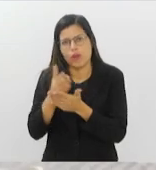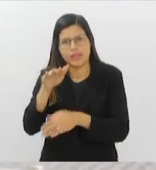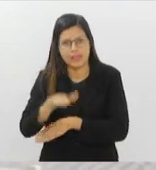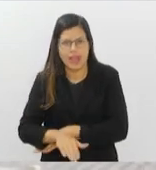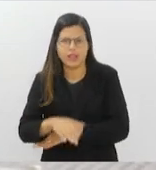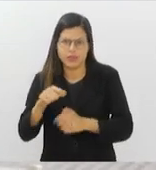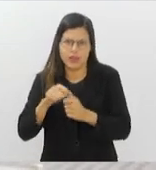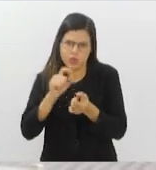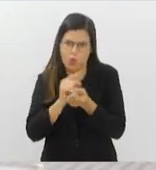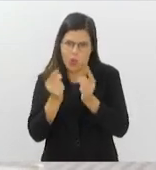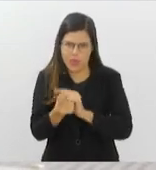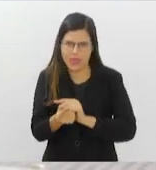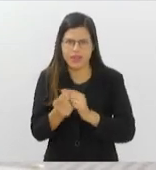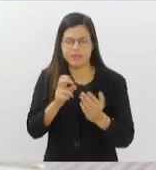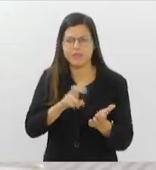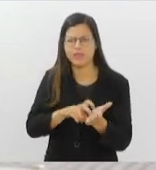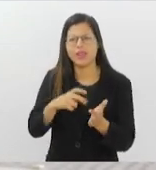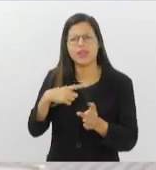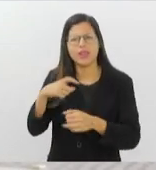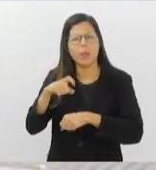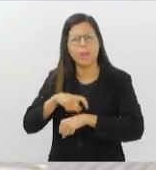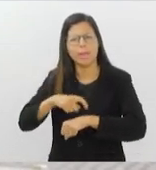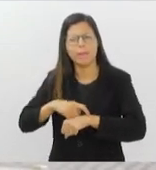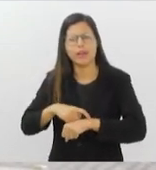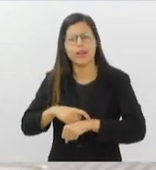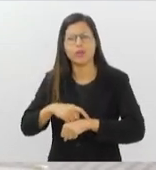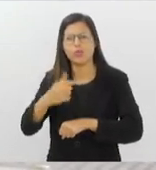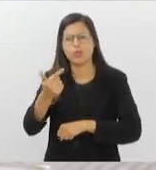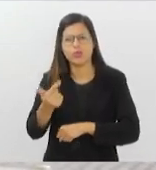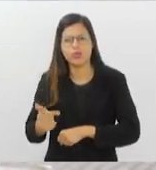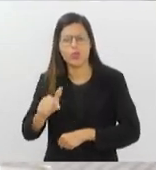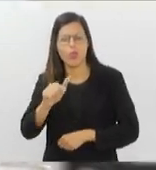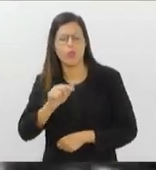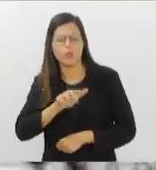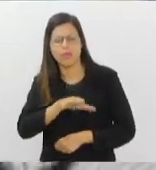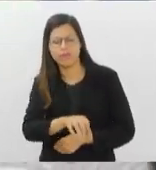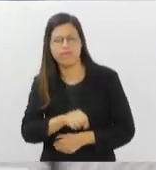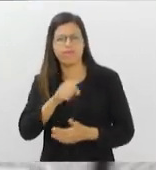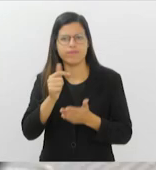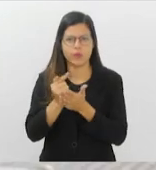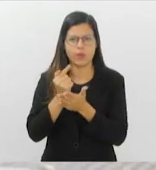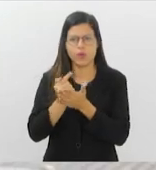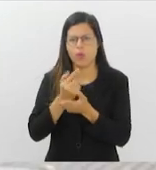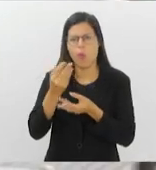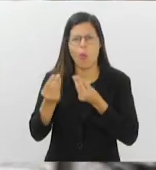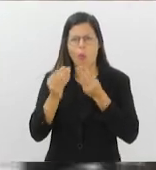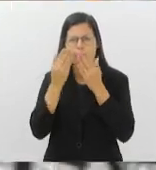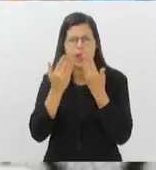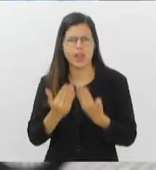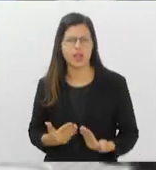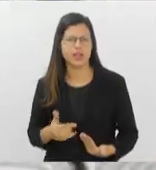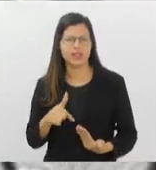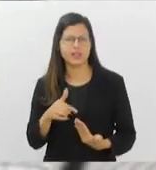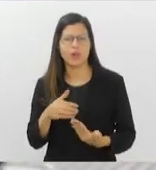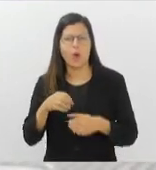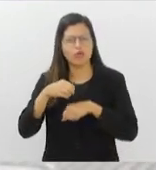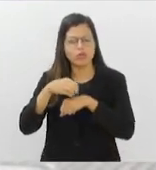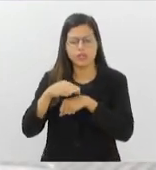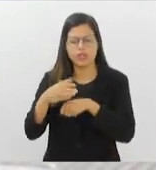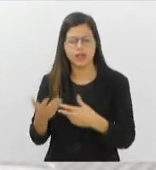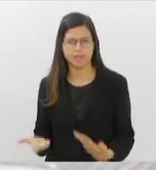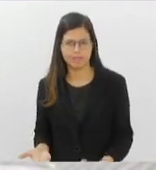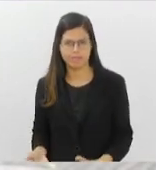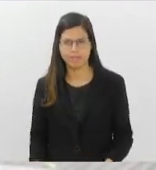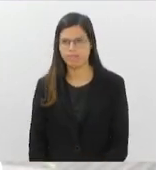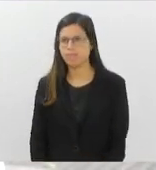um momento de novamente pegar o livro? Como é que você analisa essa questão? Qual é a dica que você pode dar para os pais?